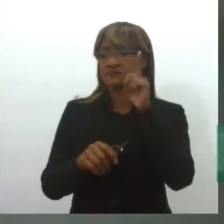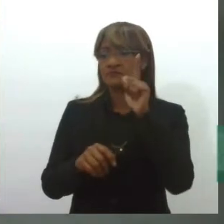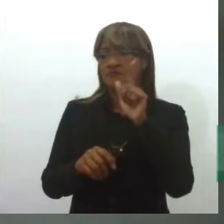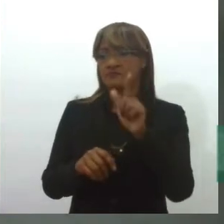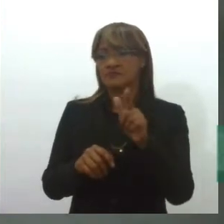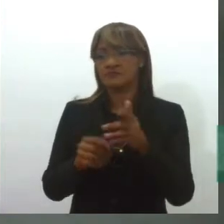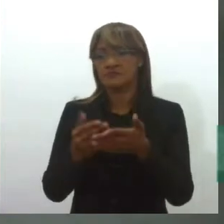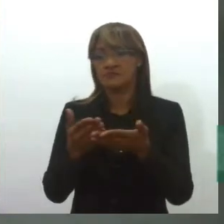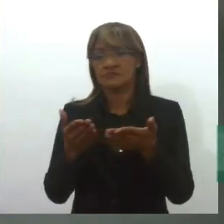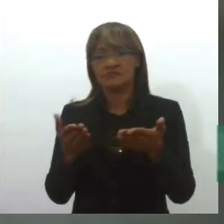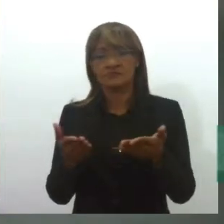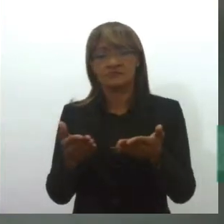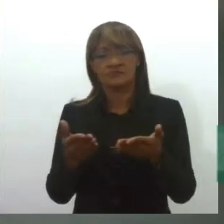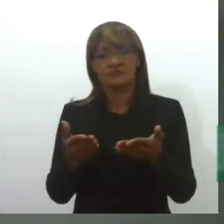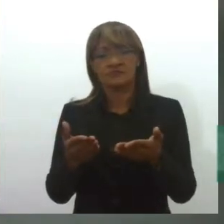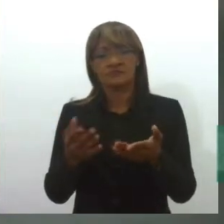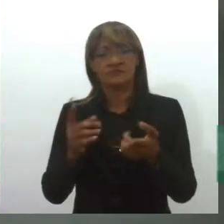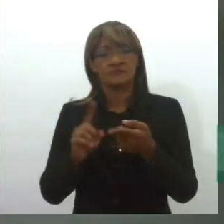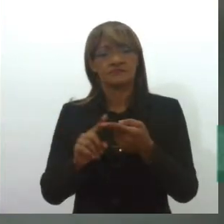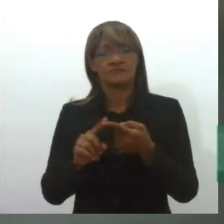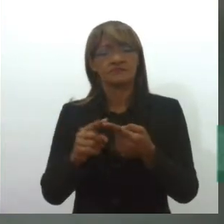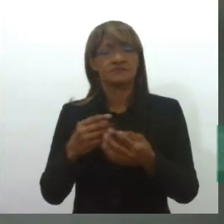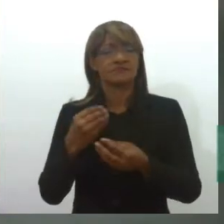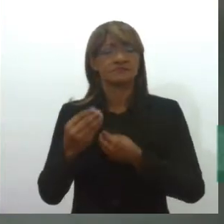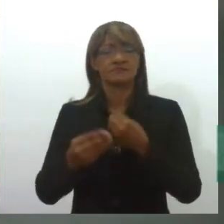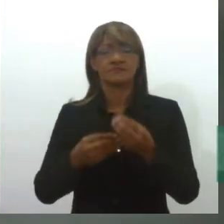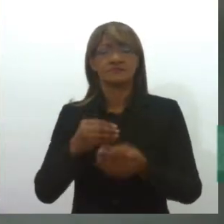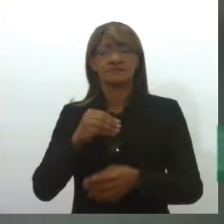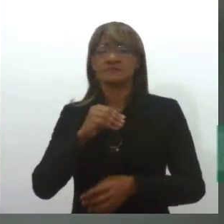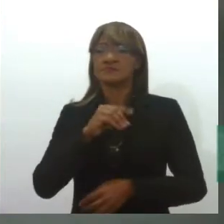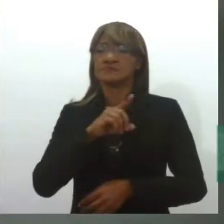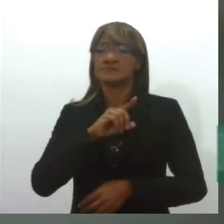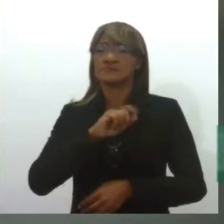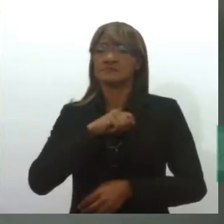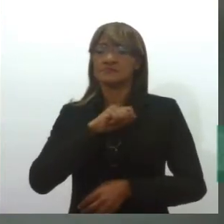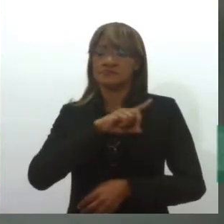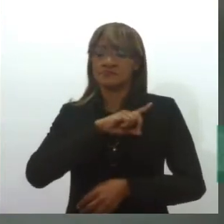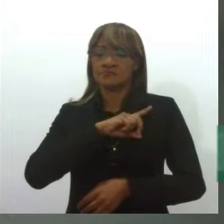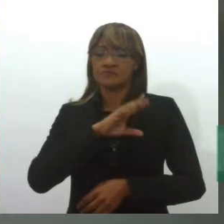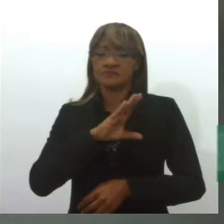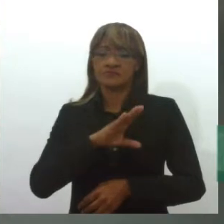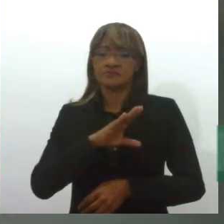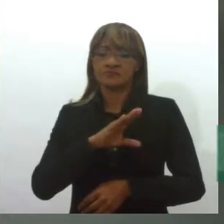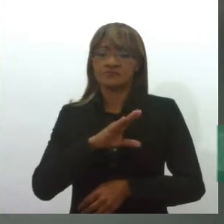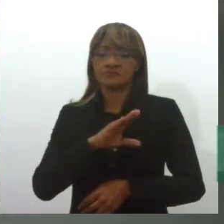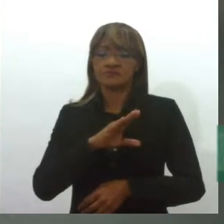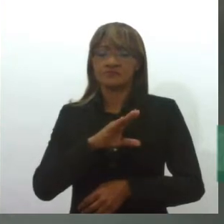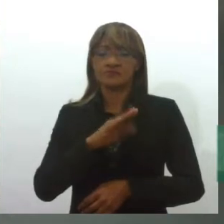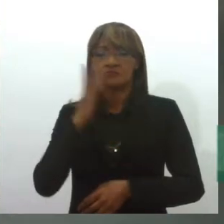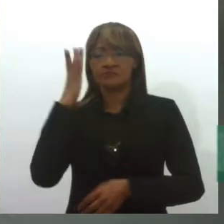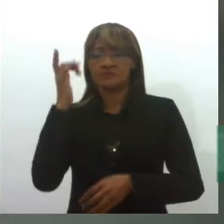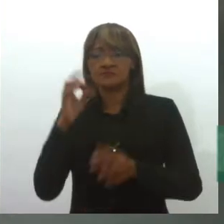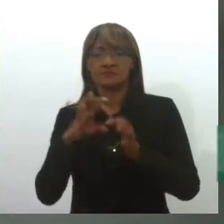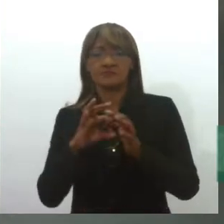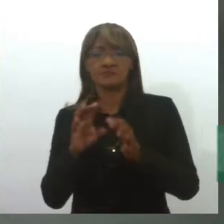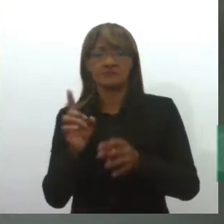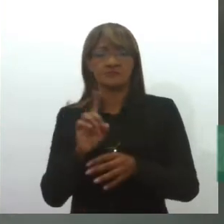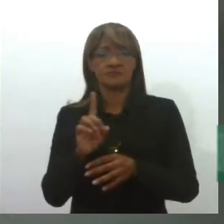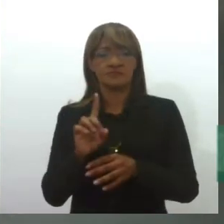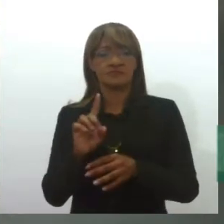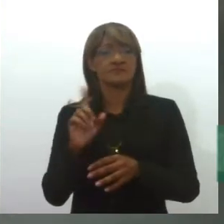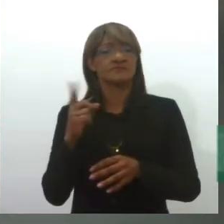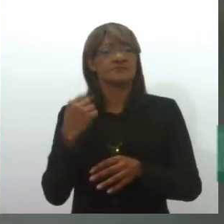Então, retirando o delegado de polícia, não quer dizer que o cidadão não vai ser livre no dia seguinte. O que nós precisamos